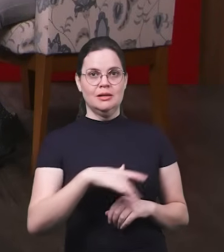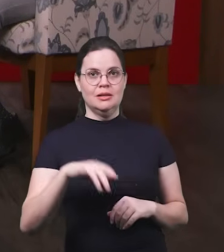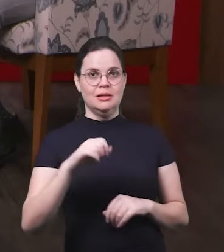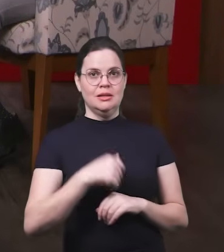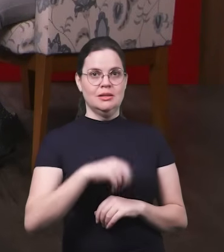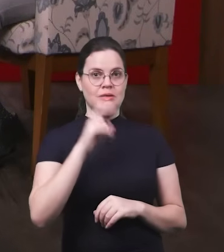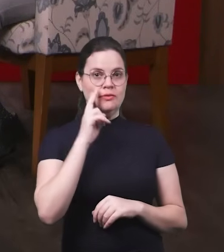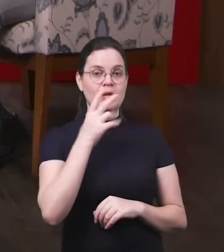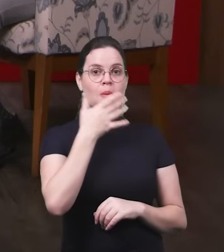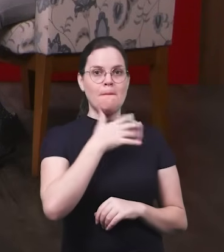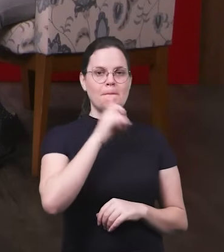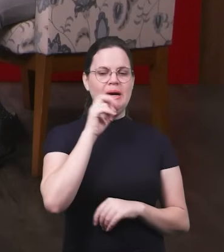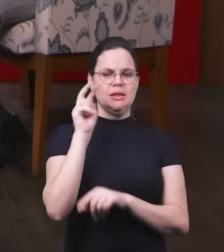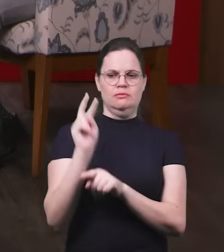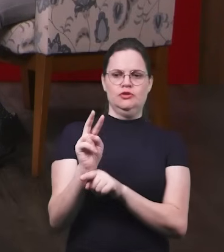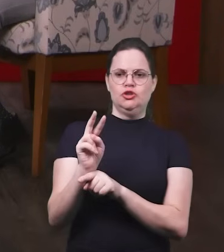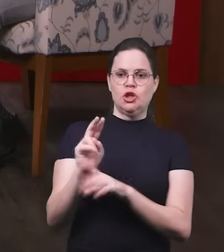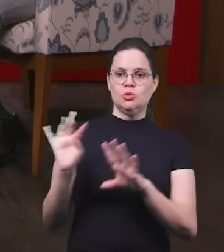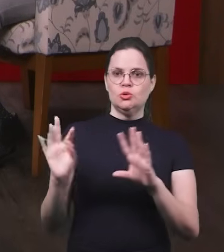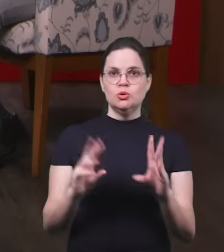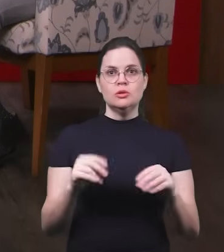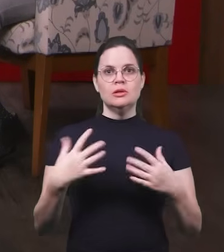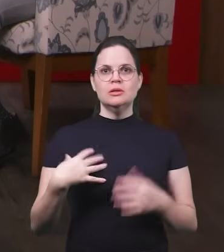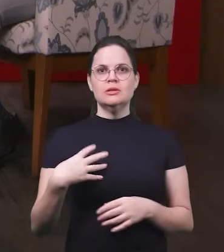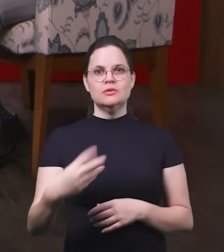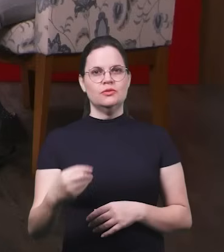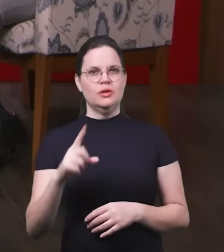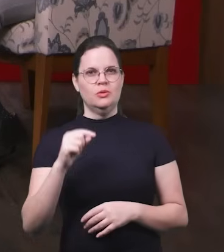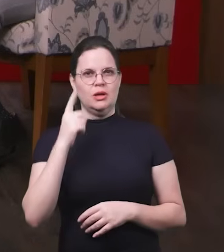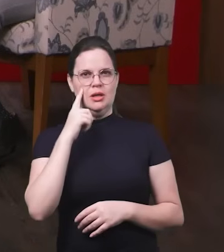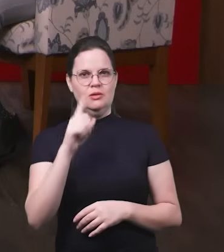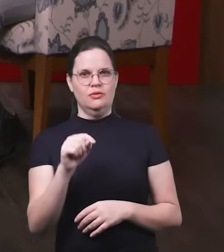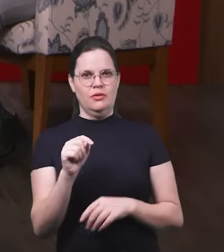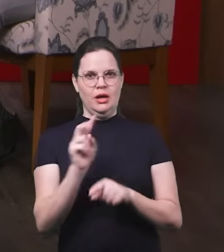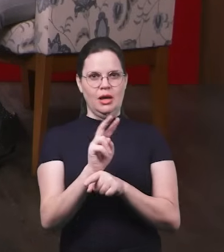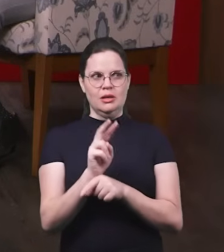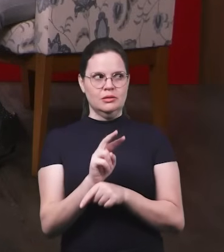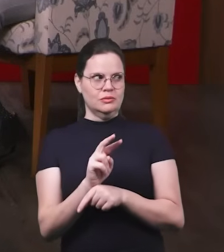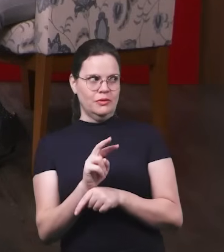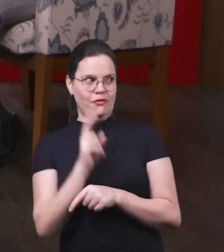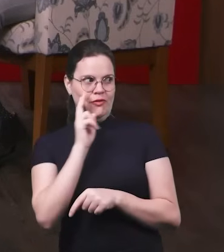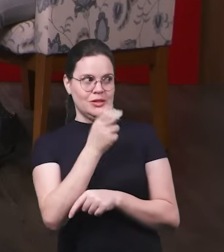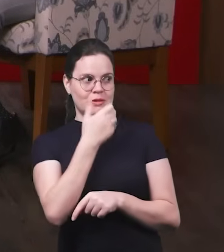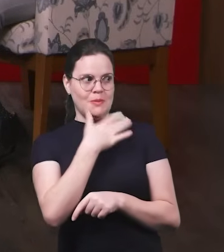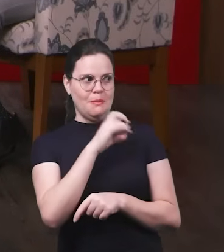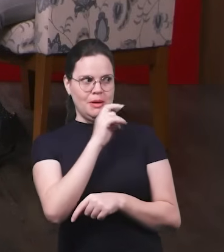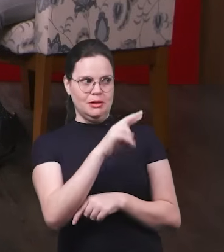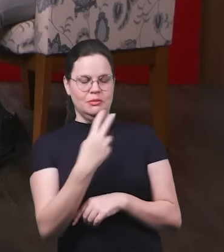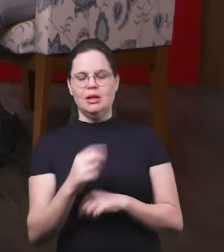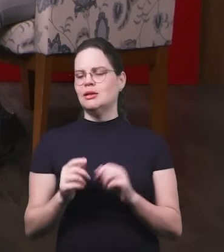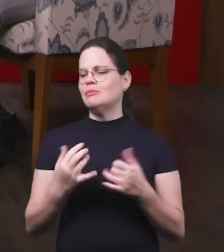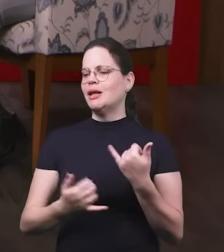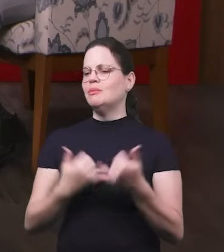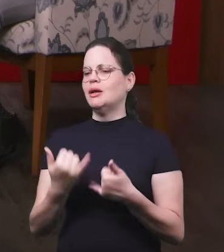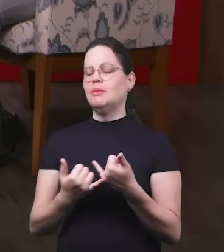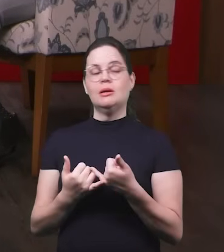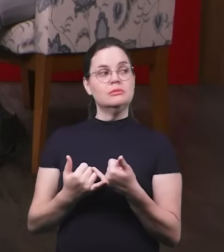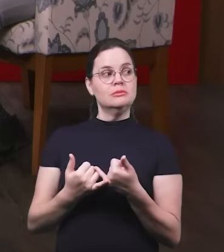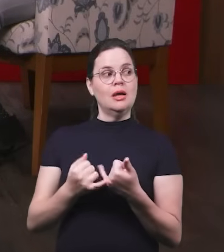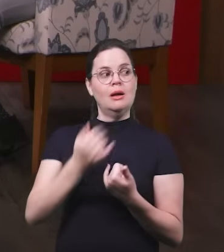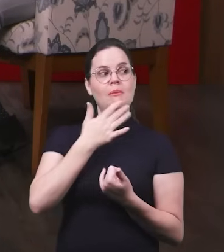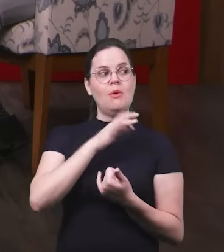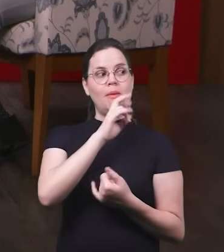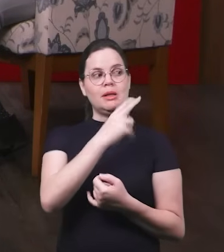está fazendo tudo. É interessante que os filhos são assim, eles estão fazendo tudo e olhando para o pai, para ver se o pai está vendo. Tá observando. Ela quer aquele olhar, né? É